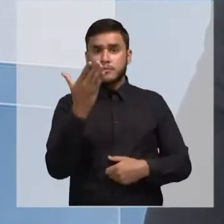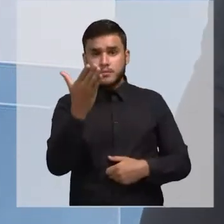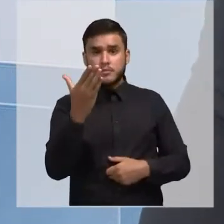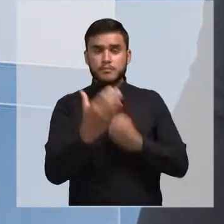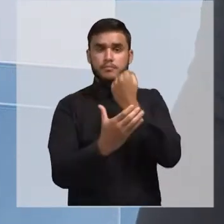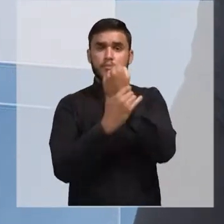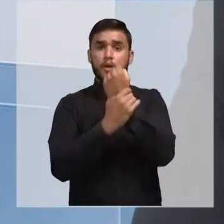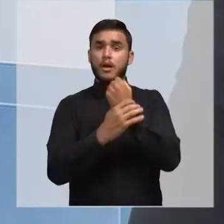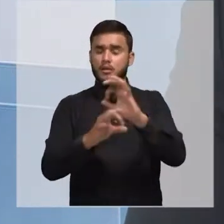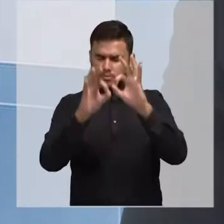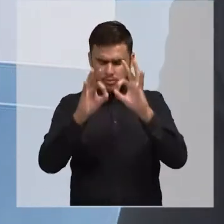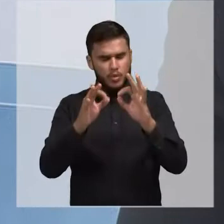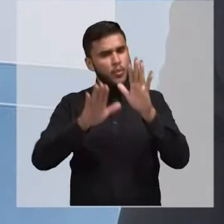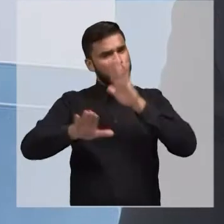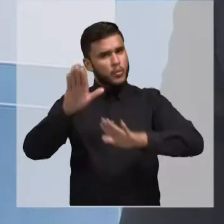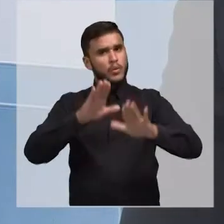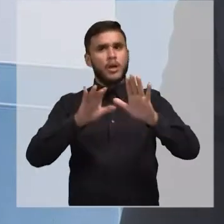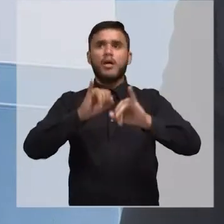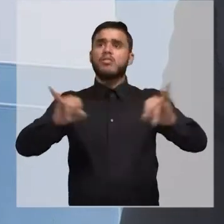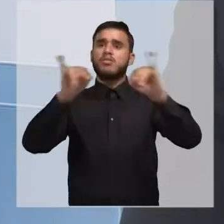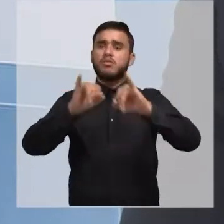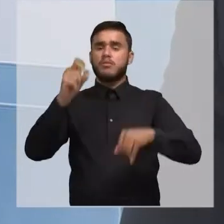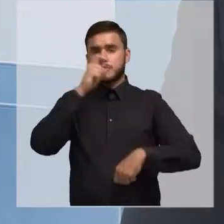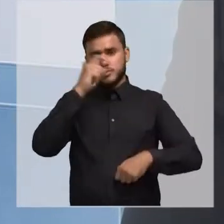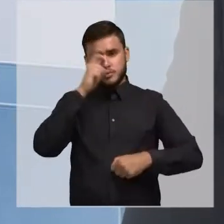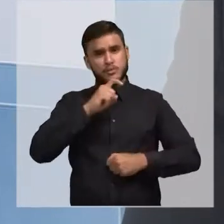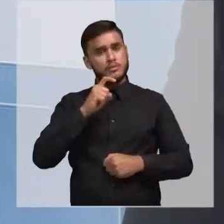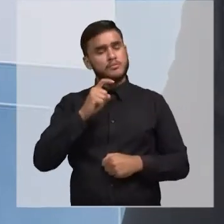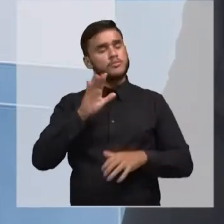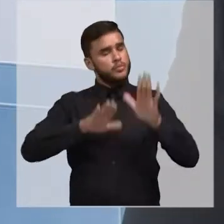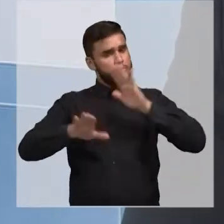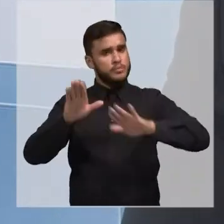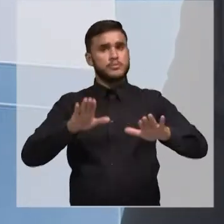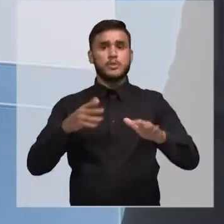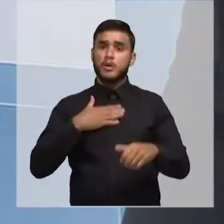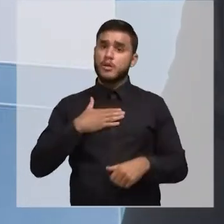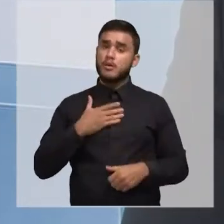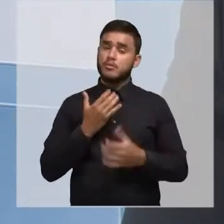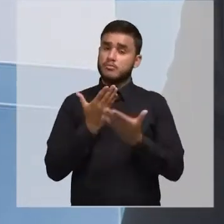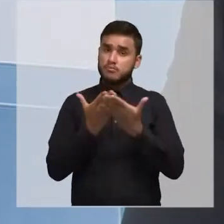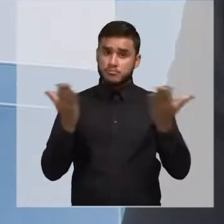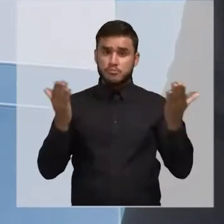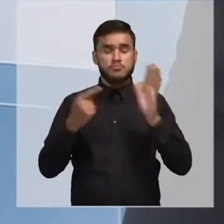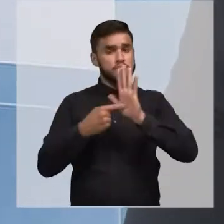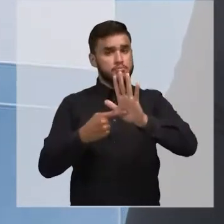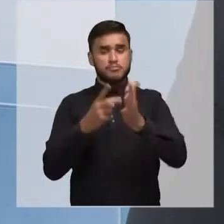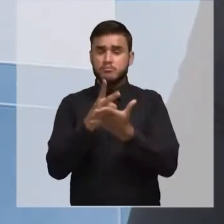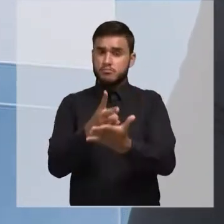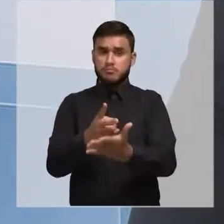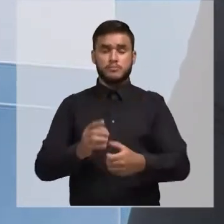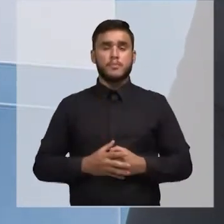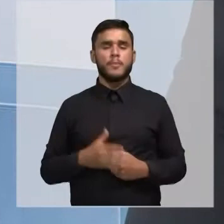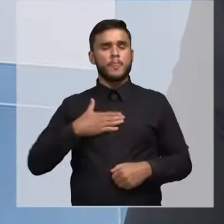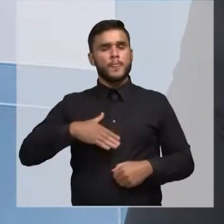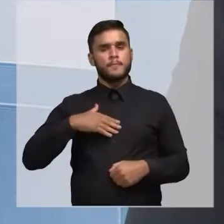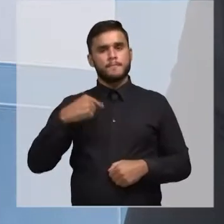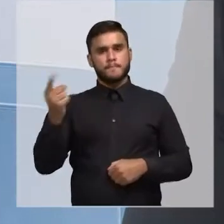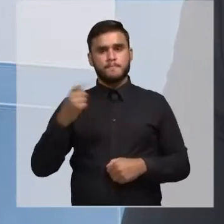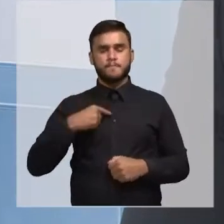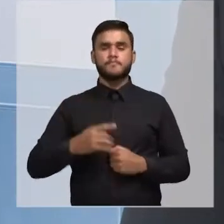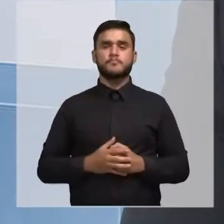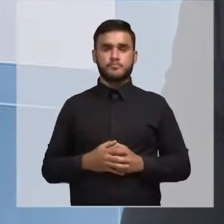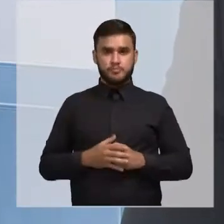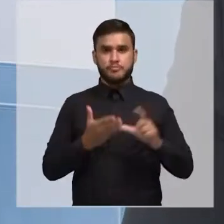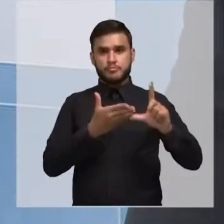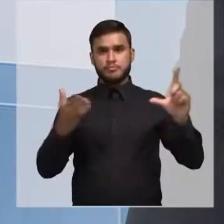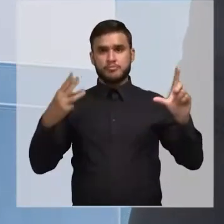e combater esse tipo de expediente. É que nós iremos fazer aqui enquanto estivermos no ar, certo? Eu vou para o rápido intervalo e volto já com o terceiro e